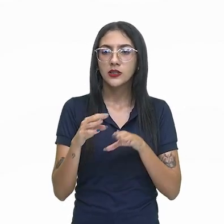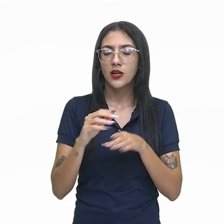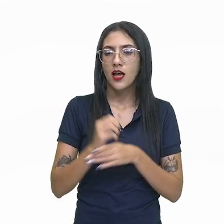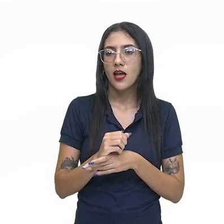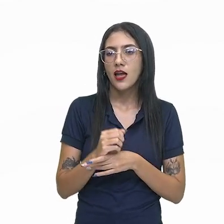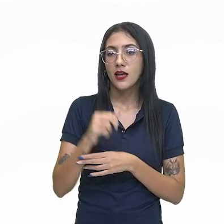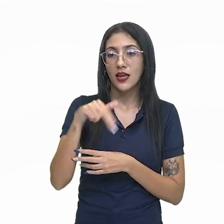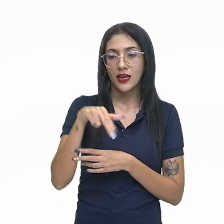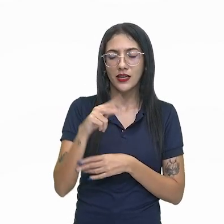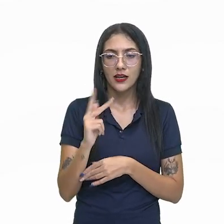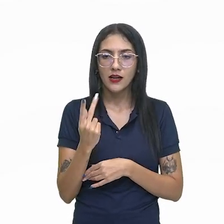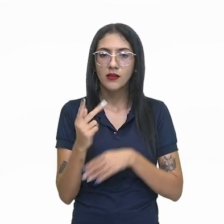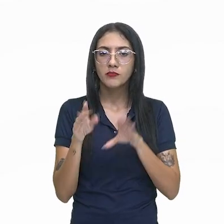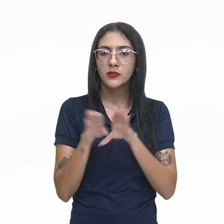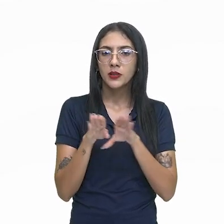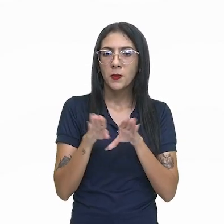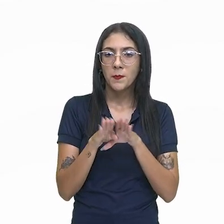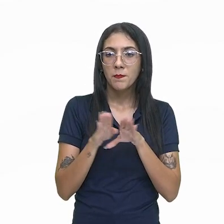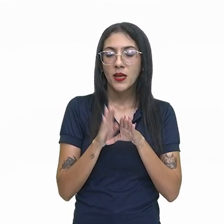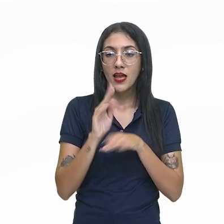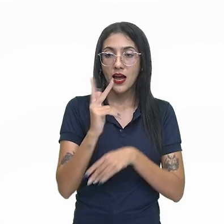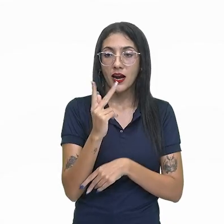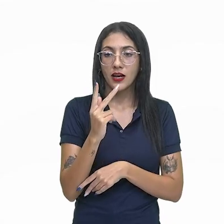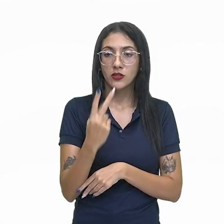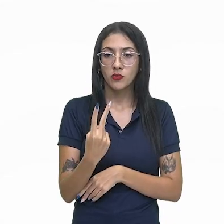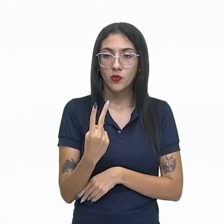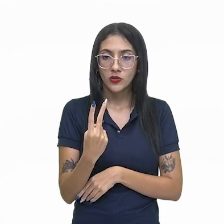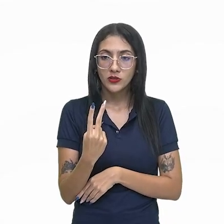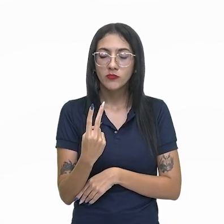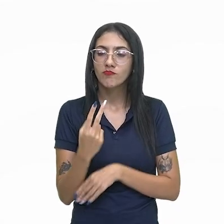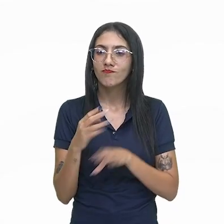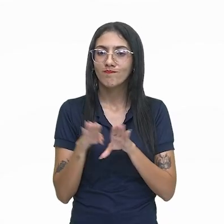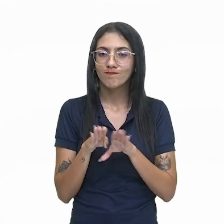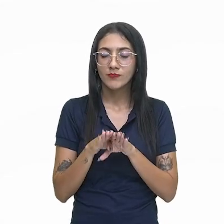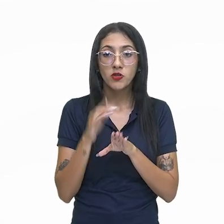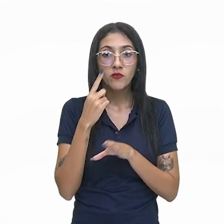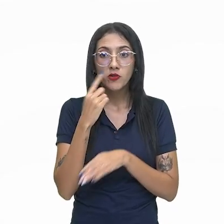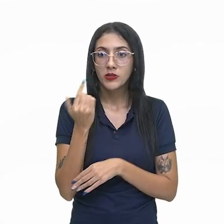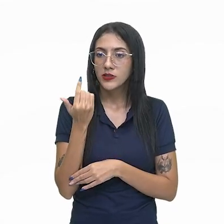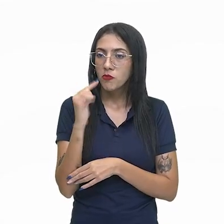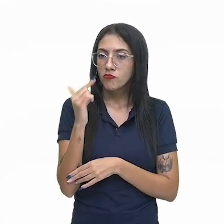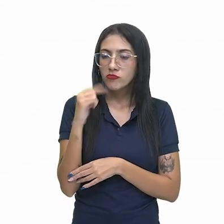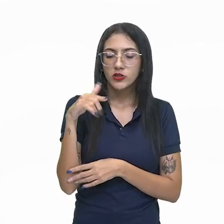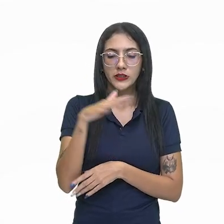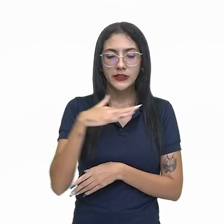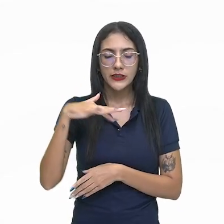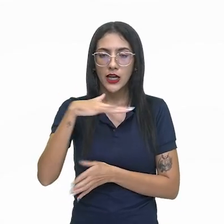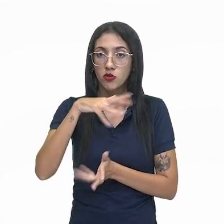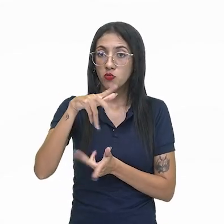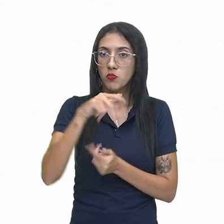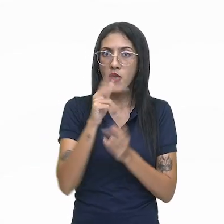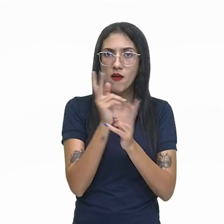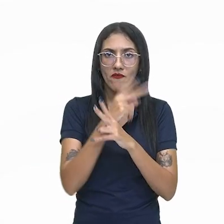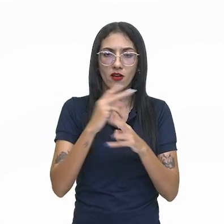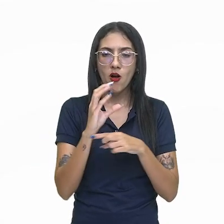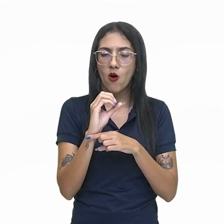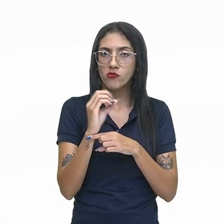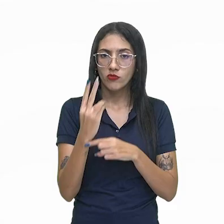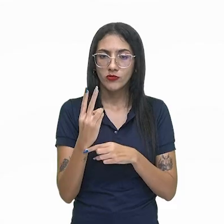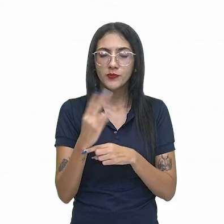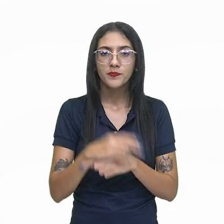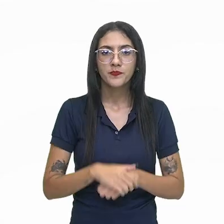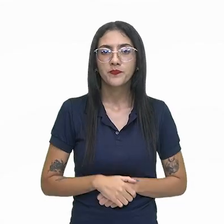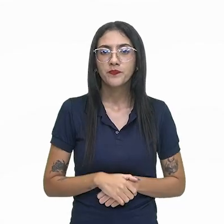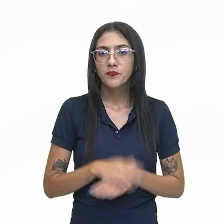E observem aí, não tinha oxigênio presente na atmosfera, tá bom? Então, esses 2 pesquisadores aí, um